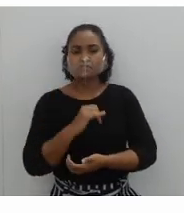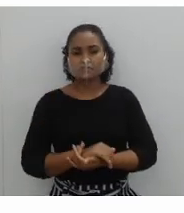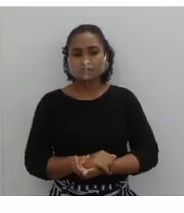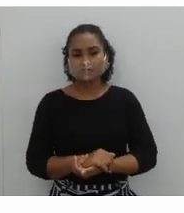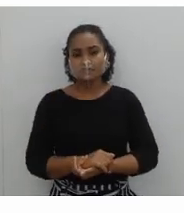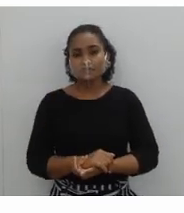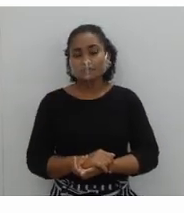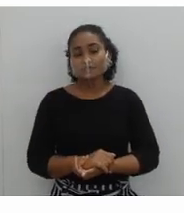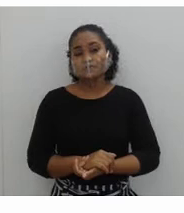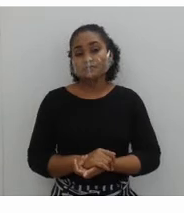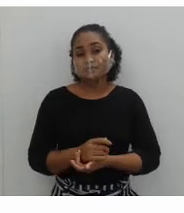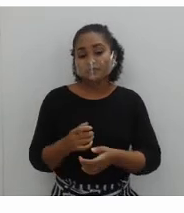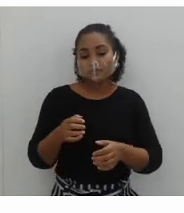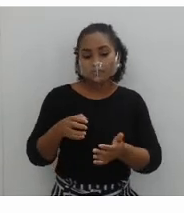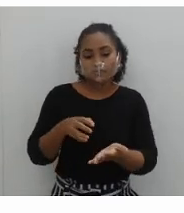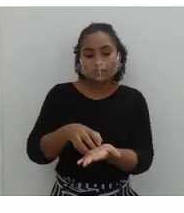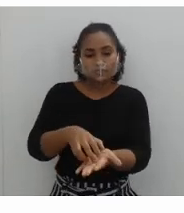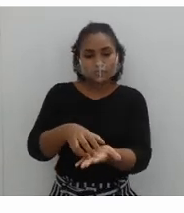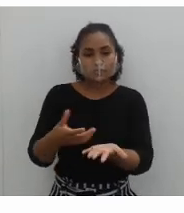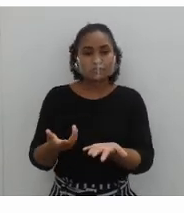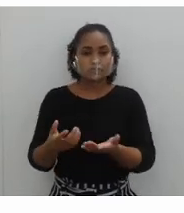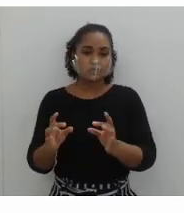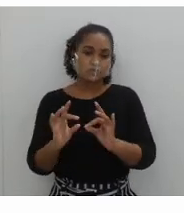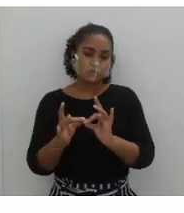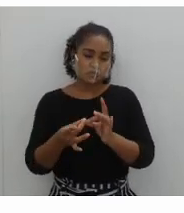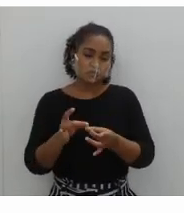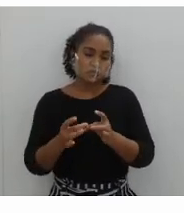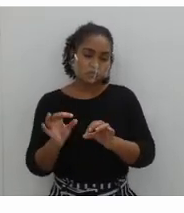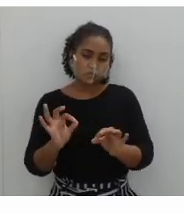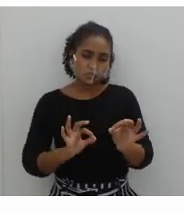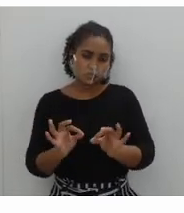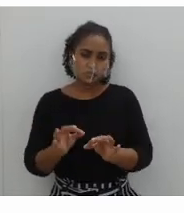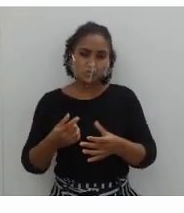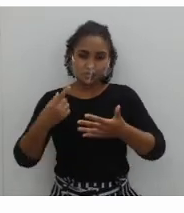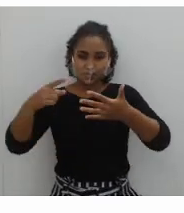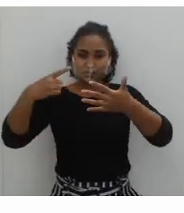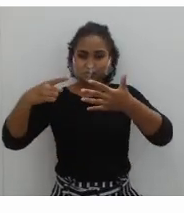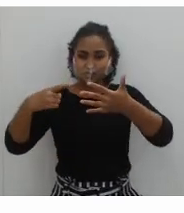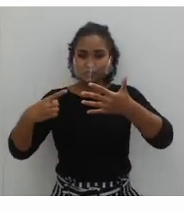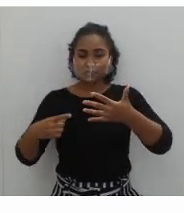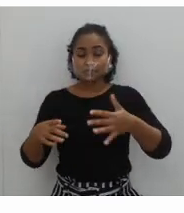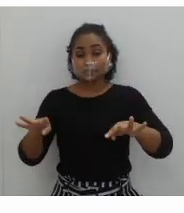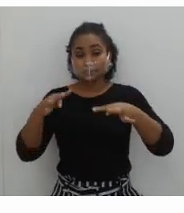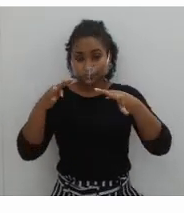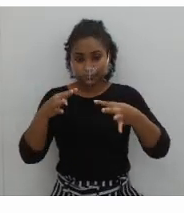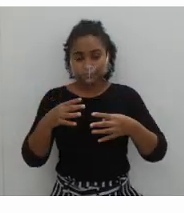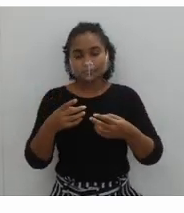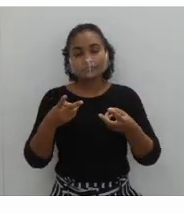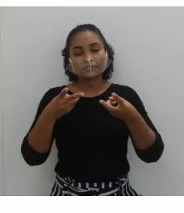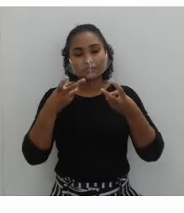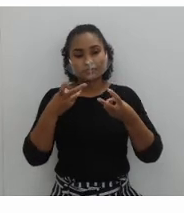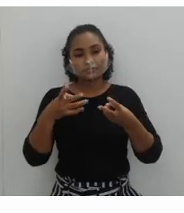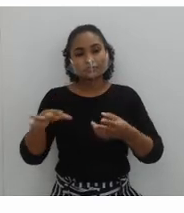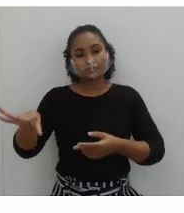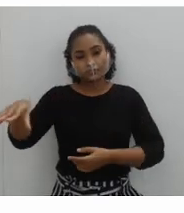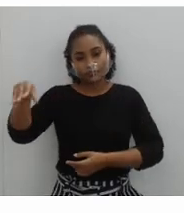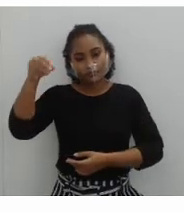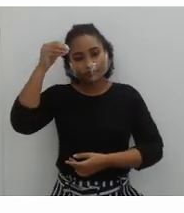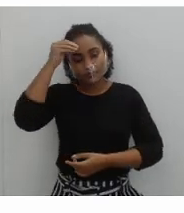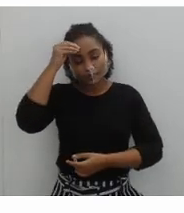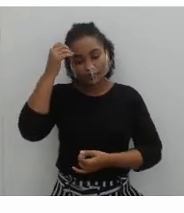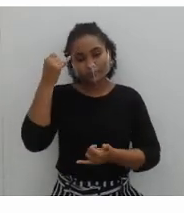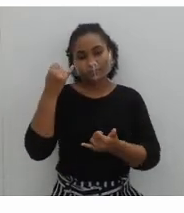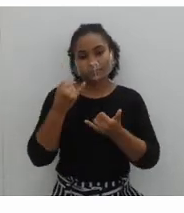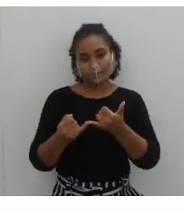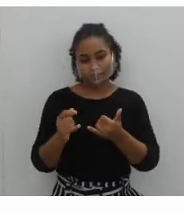importante. Garage, garagem ou oficina, e aí vai. Então, preste atenção nesses cognatos que são palavras